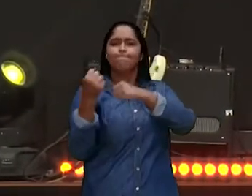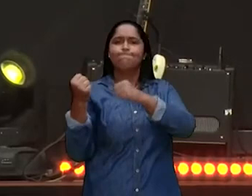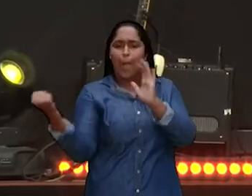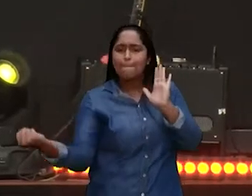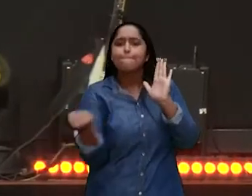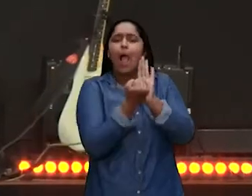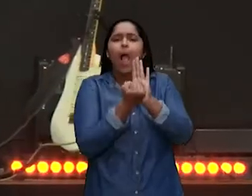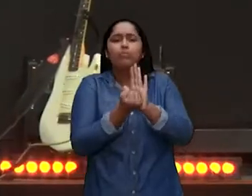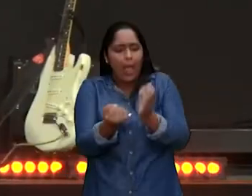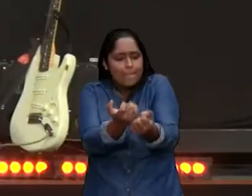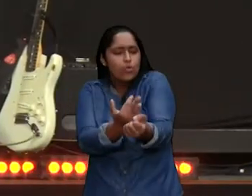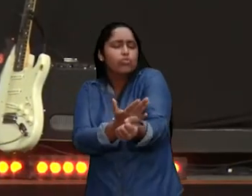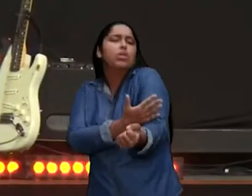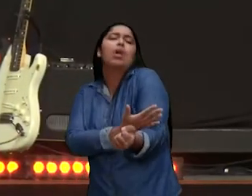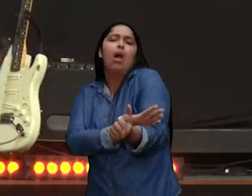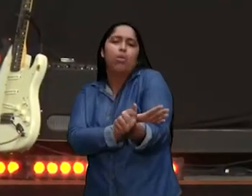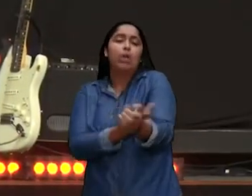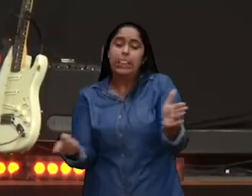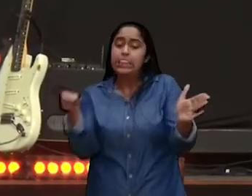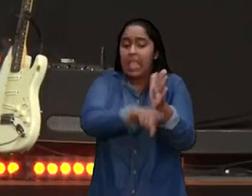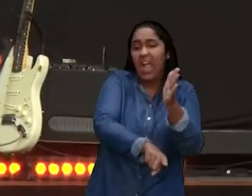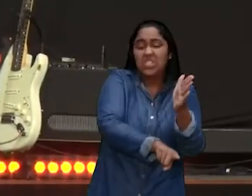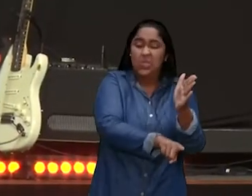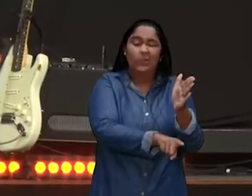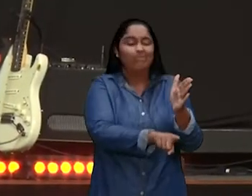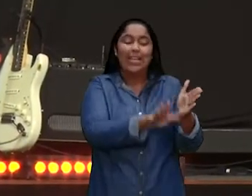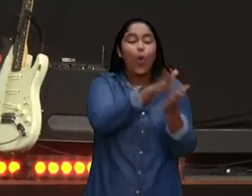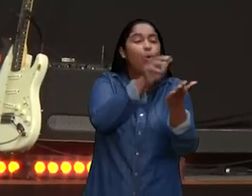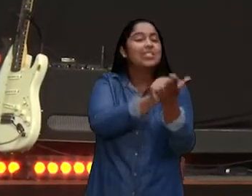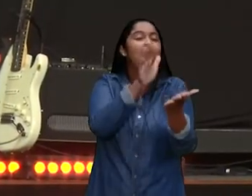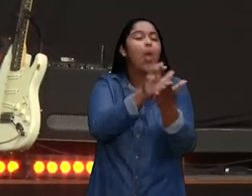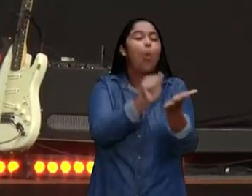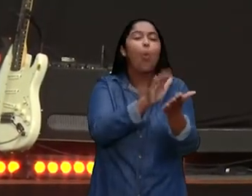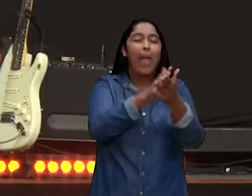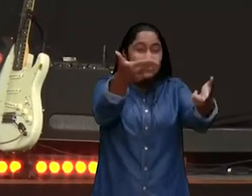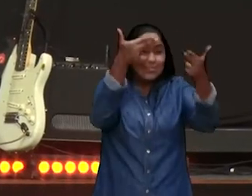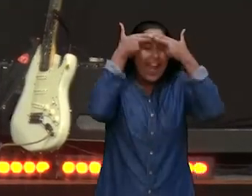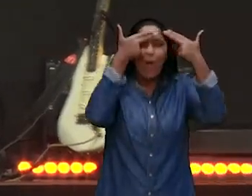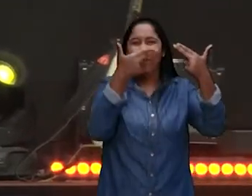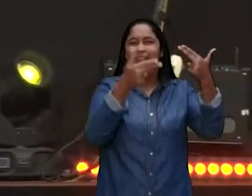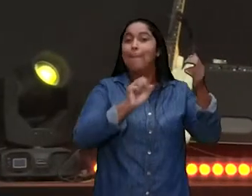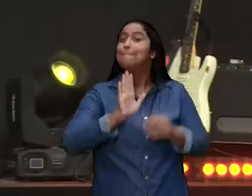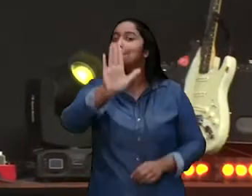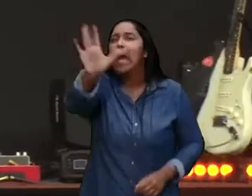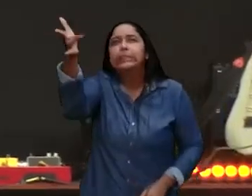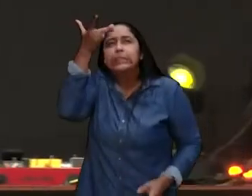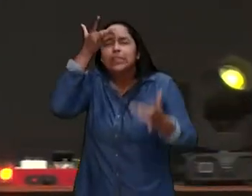negativo traumatiza forte Impacto emocional positivo cura pelo poder do Espírito Santo